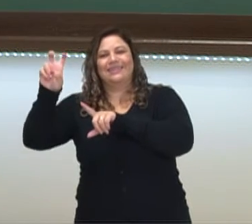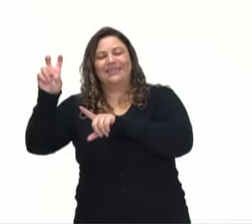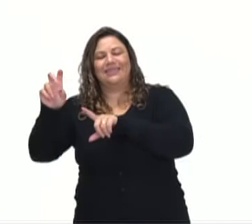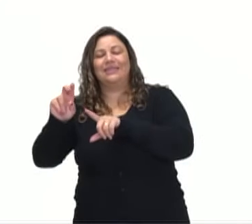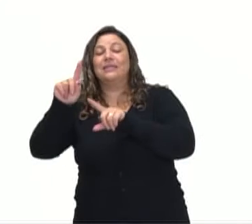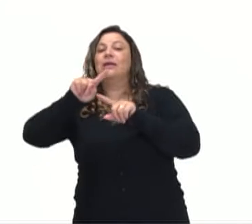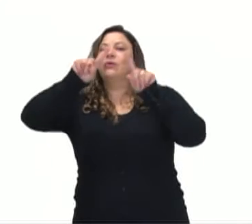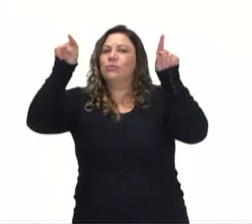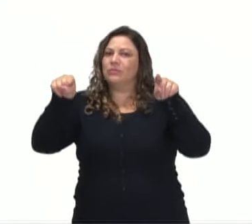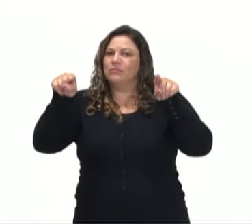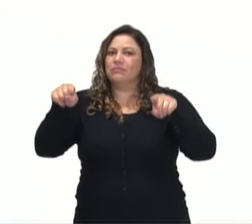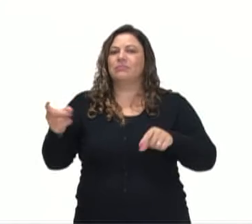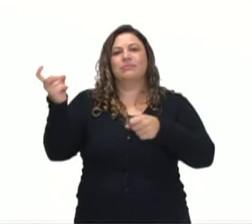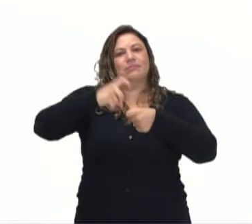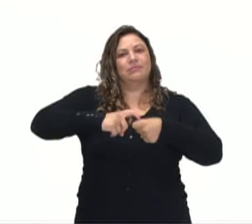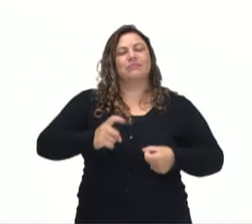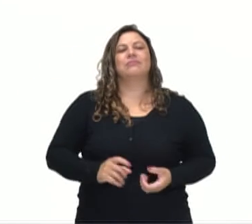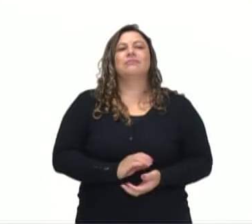volto.